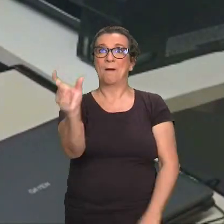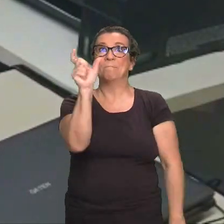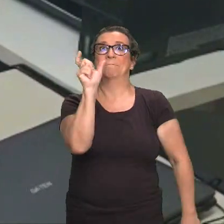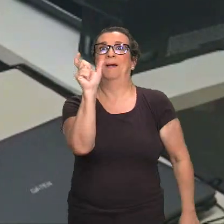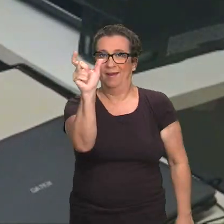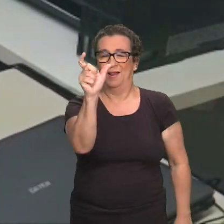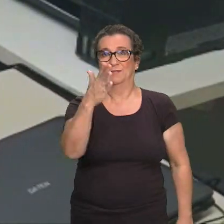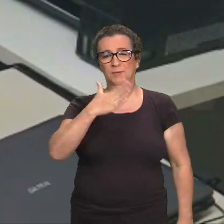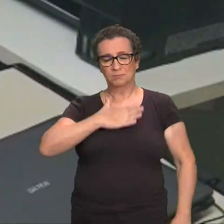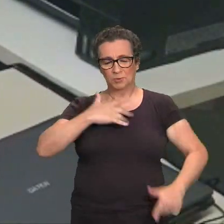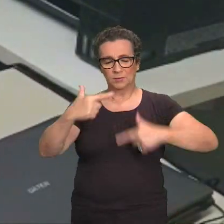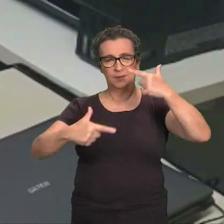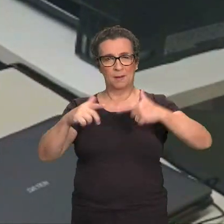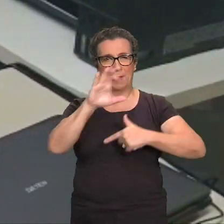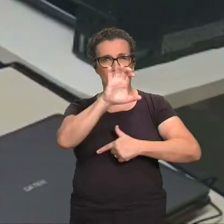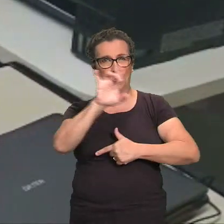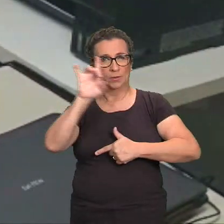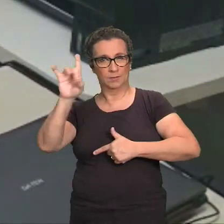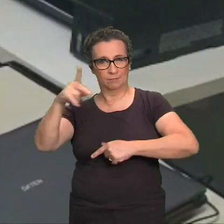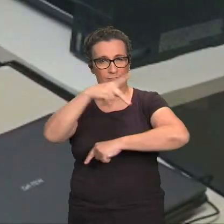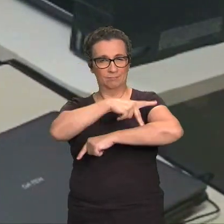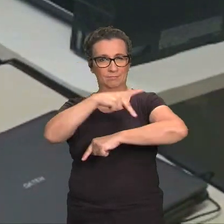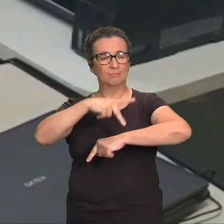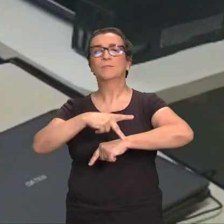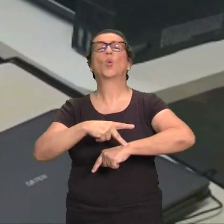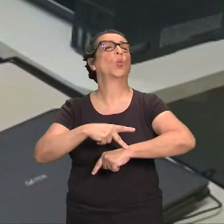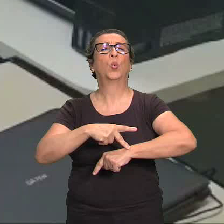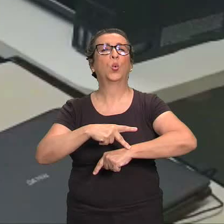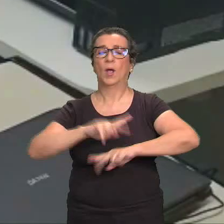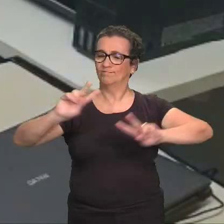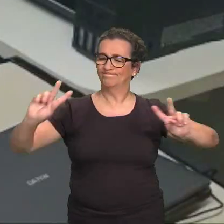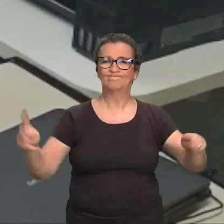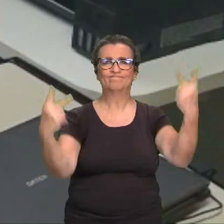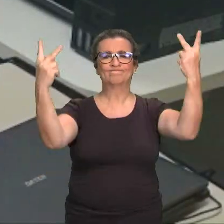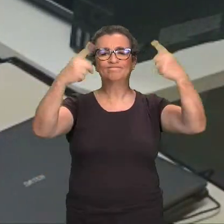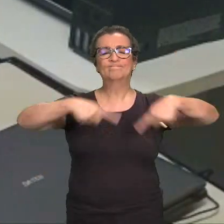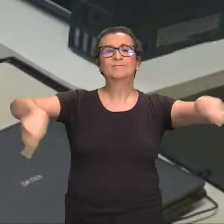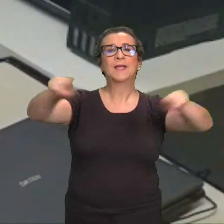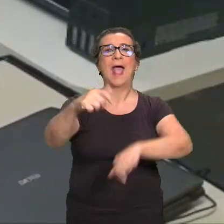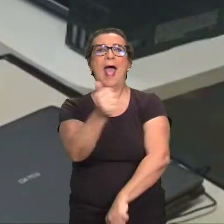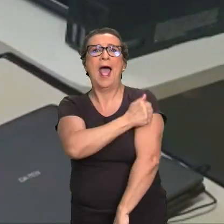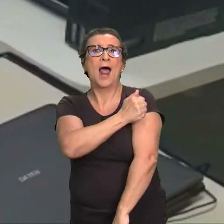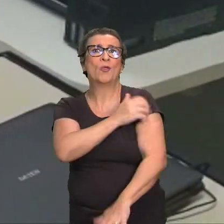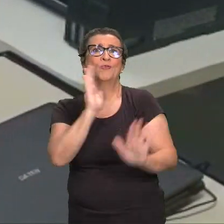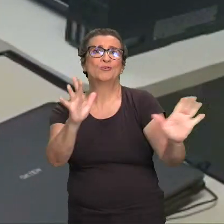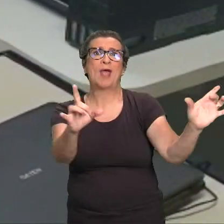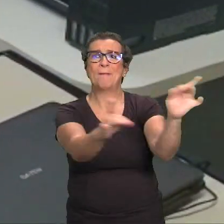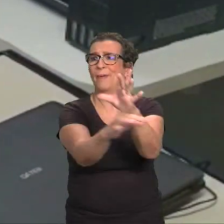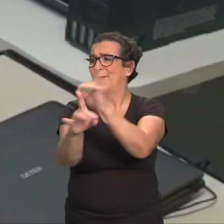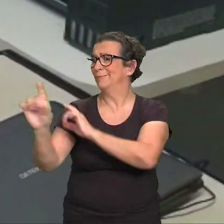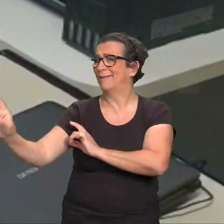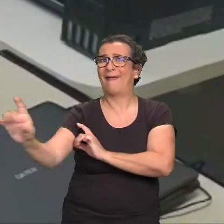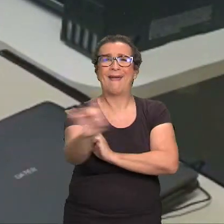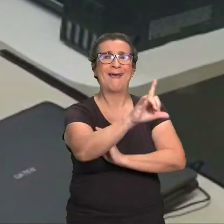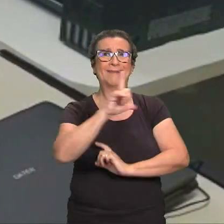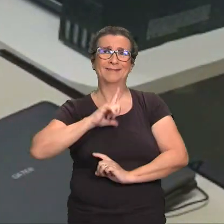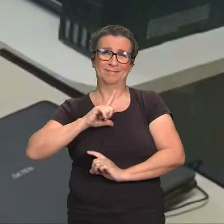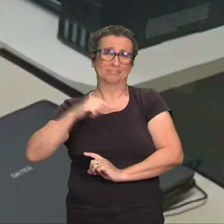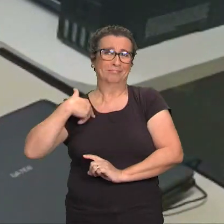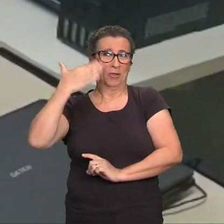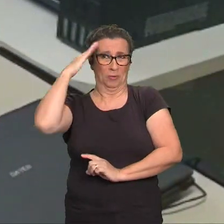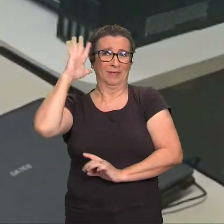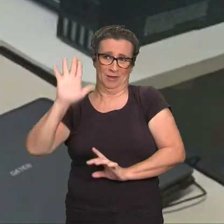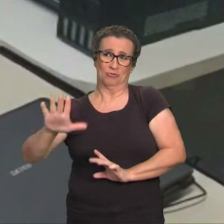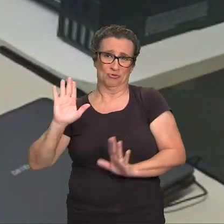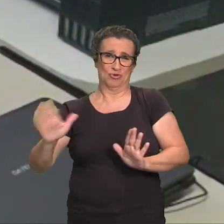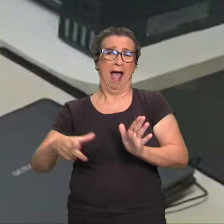como coordenadora pedagógica é buscar valorizar as habilidades que os discentes já trazem, pois entendo que todos já possuem um conhecimento